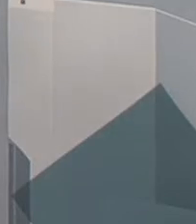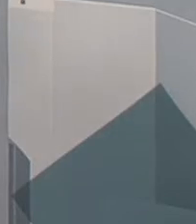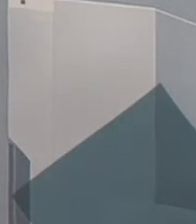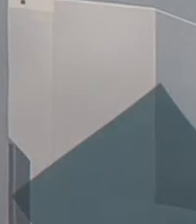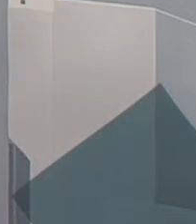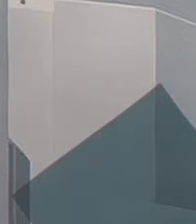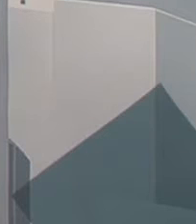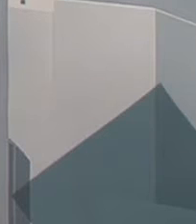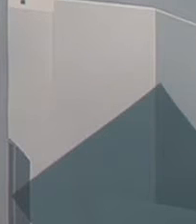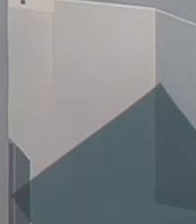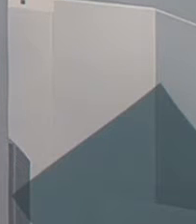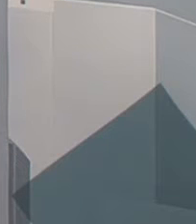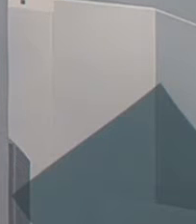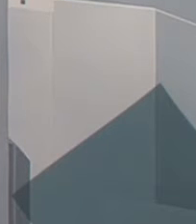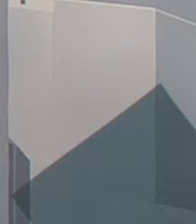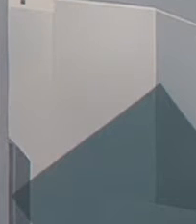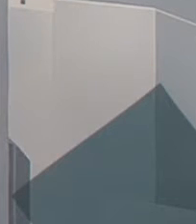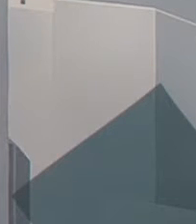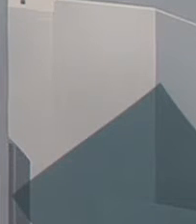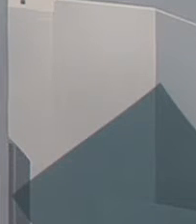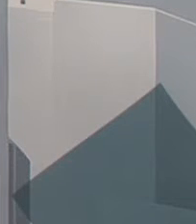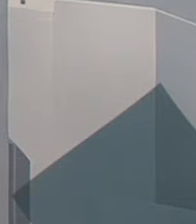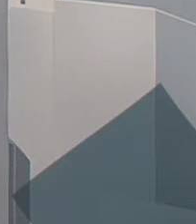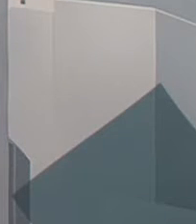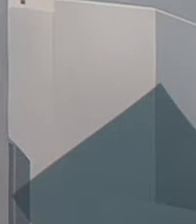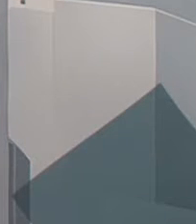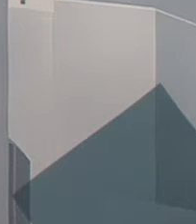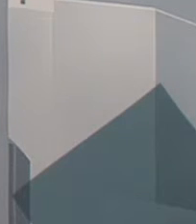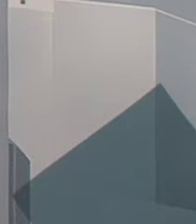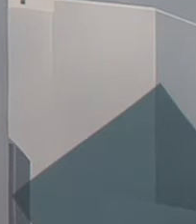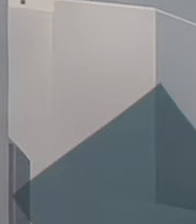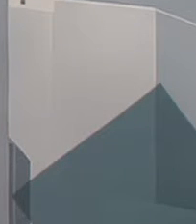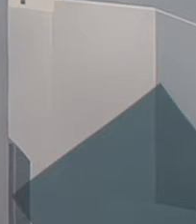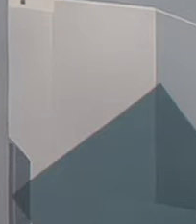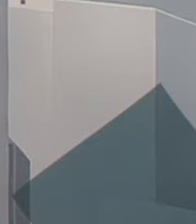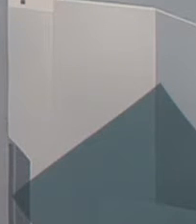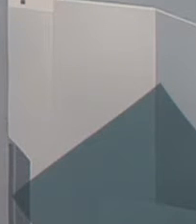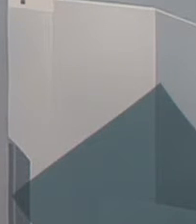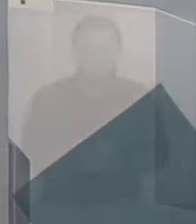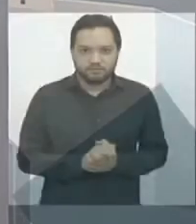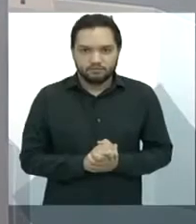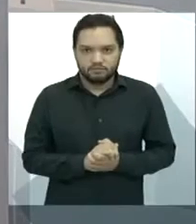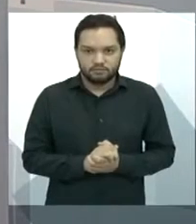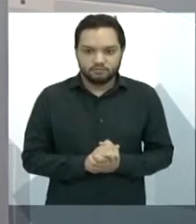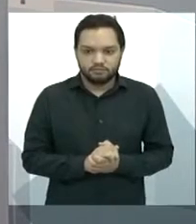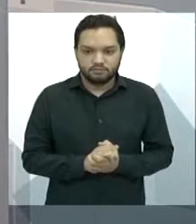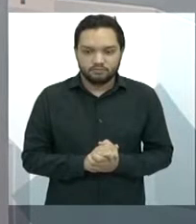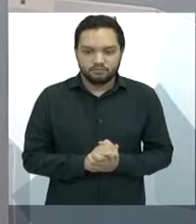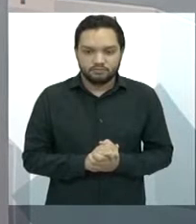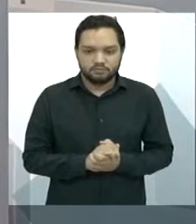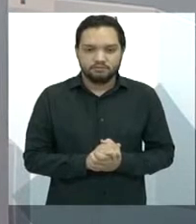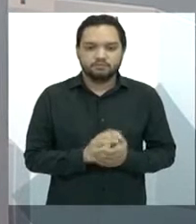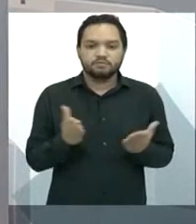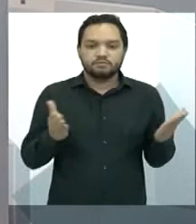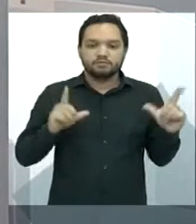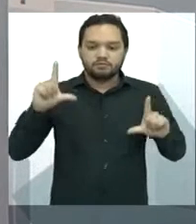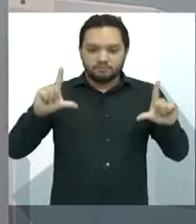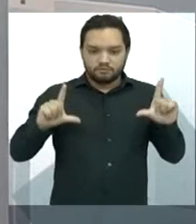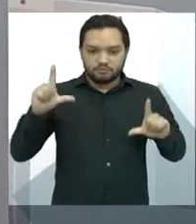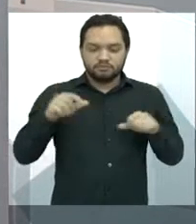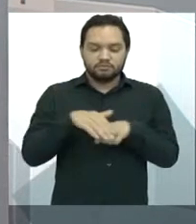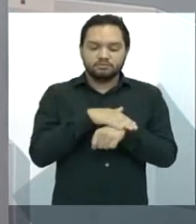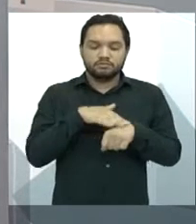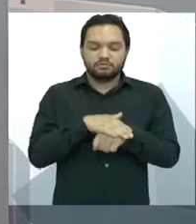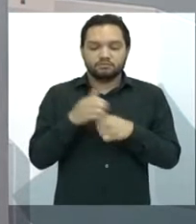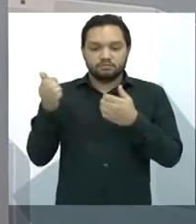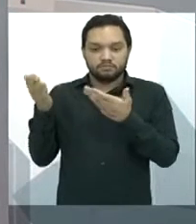Olá, estamos iniciando o plenário da cidade pela TV Fortaleza, a emissora da Câmara Municipal. E no programa de hoje eu vou